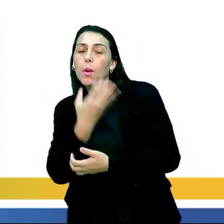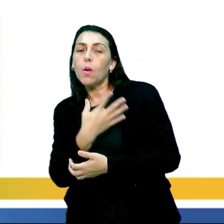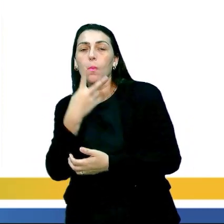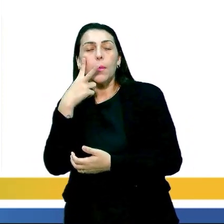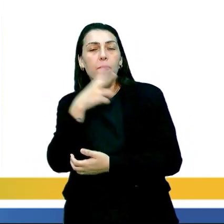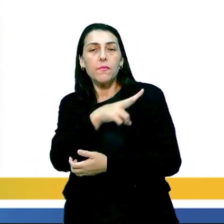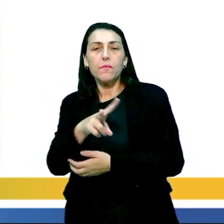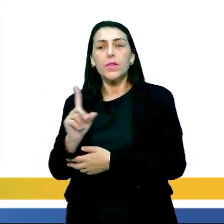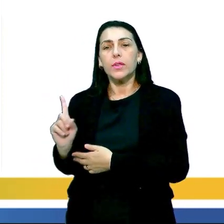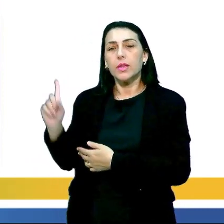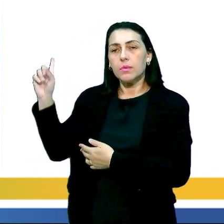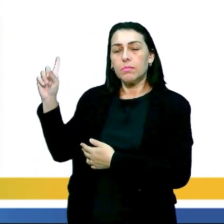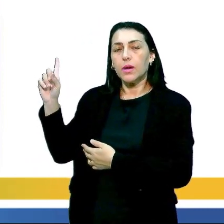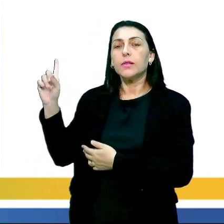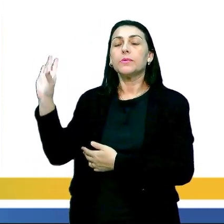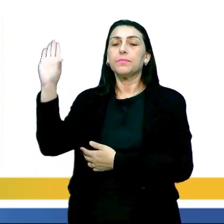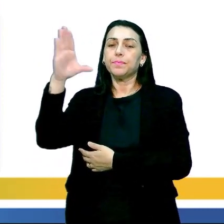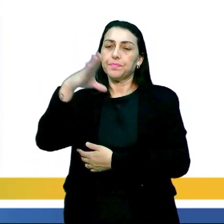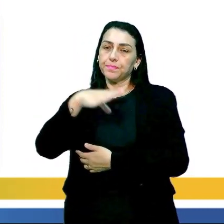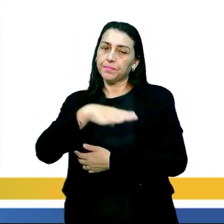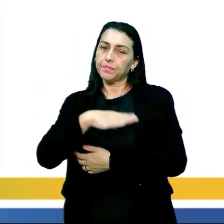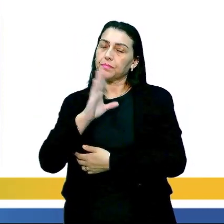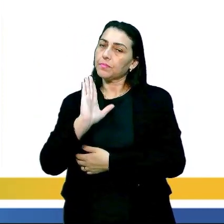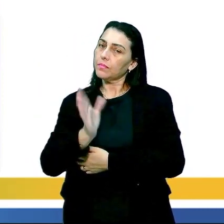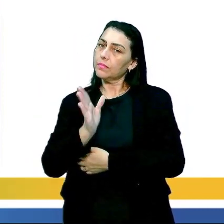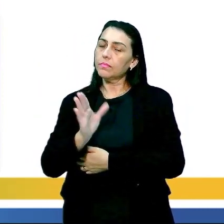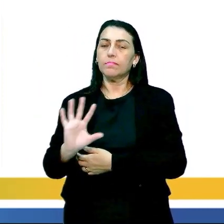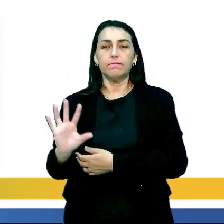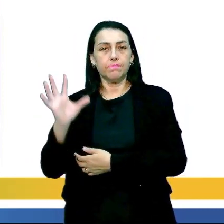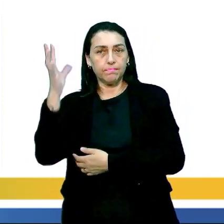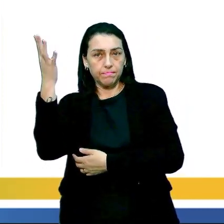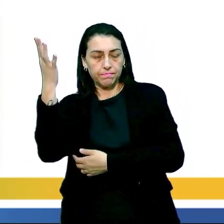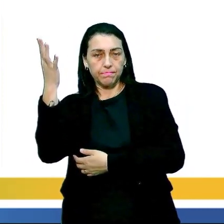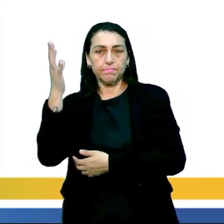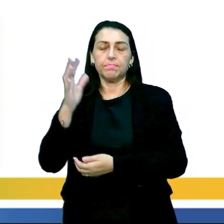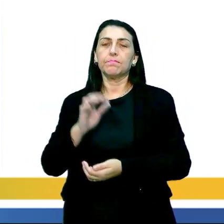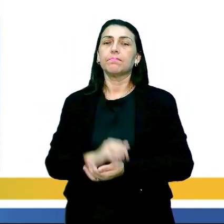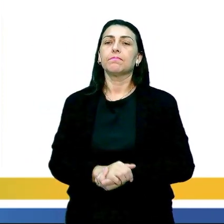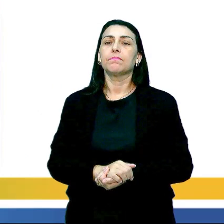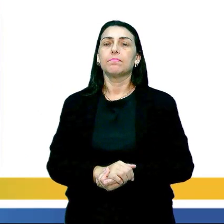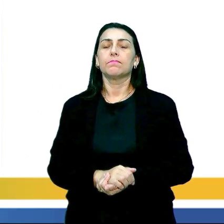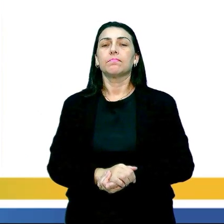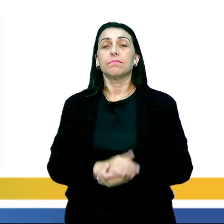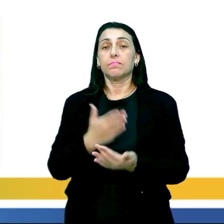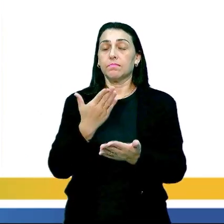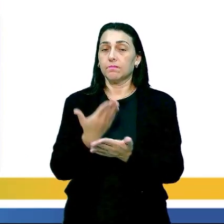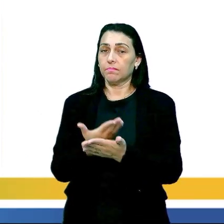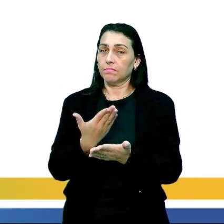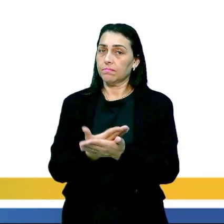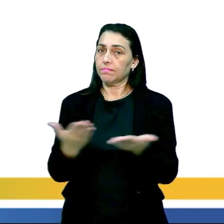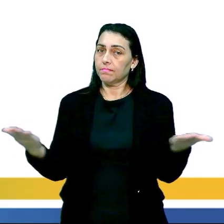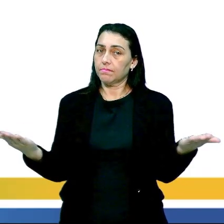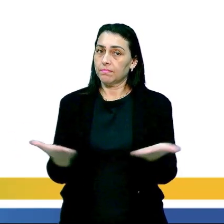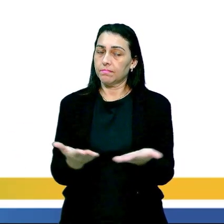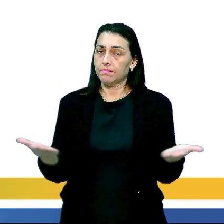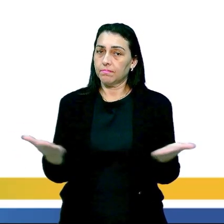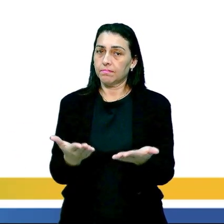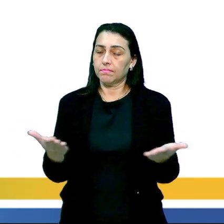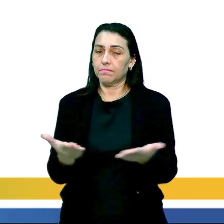ver na imagem. Então, nas grandes cidades, isso já é uma realidade, tá? Então, Essa é a nossa aula de